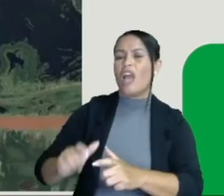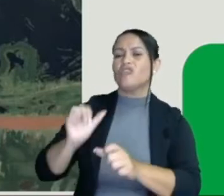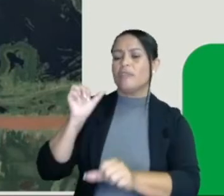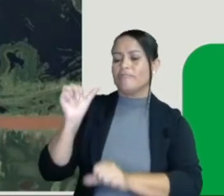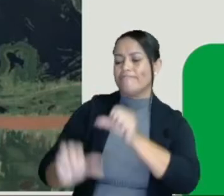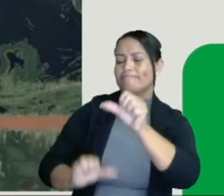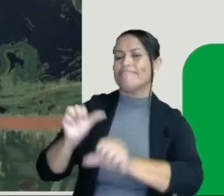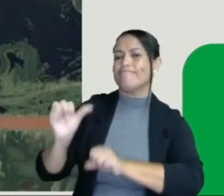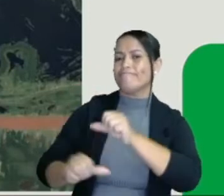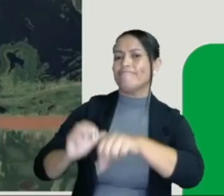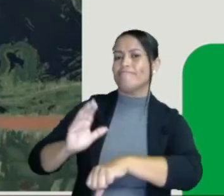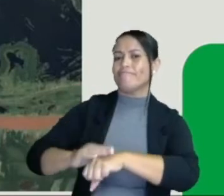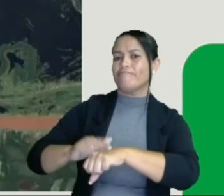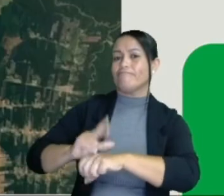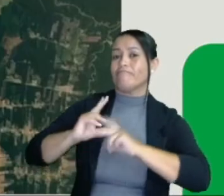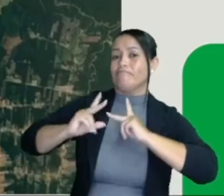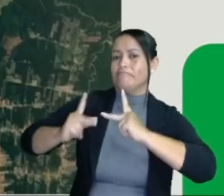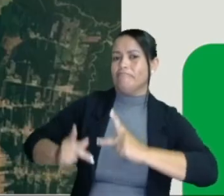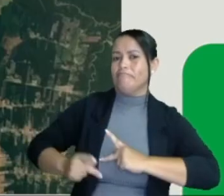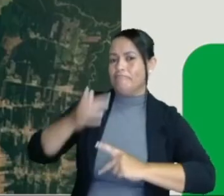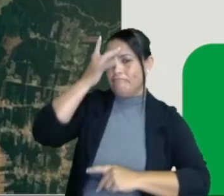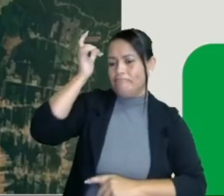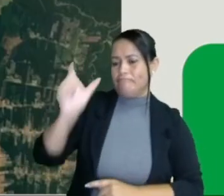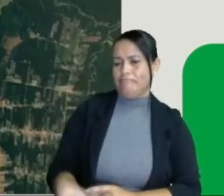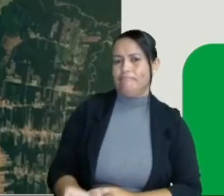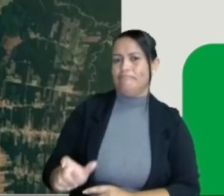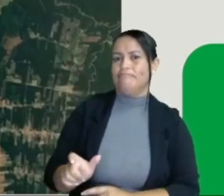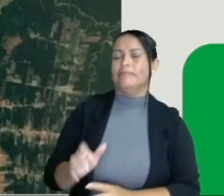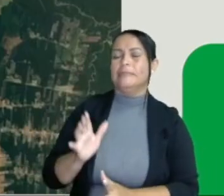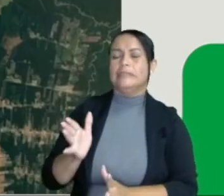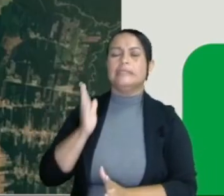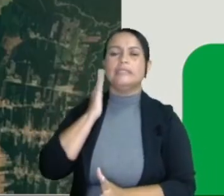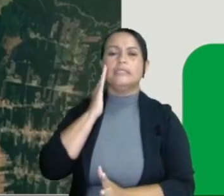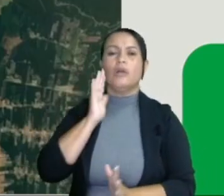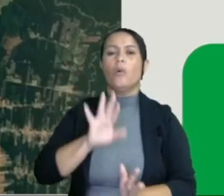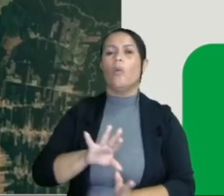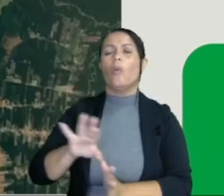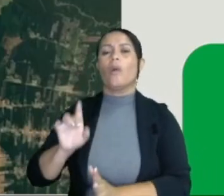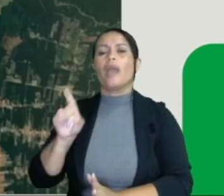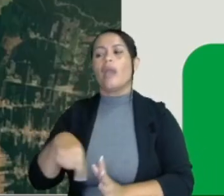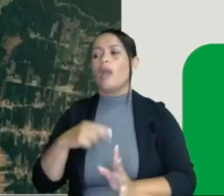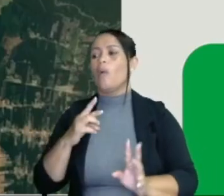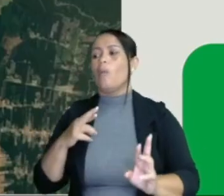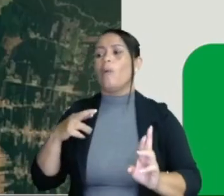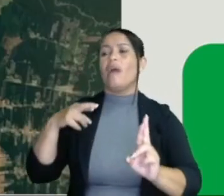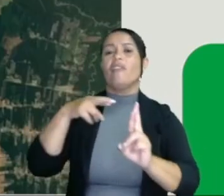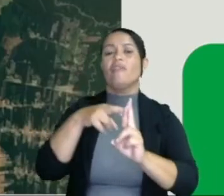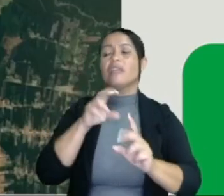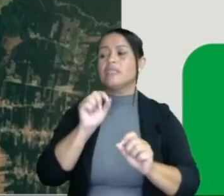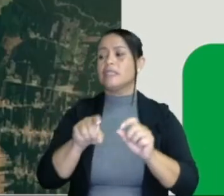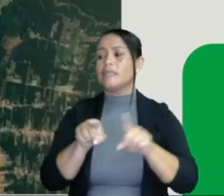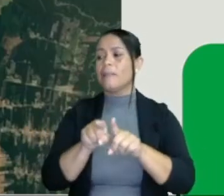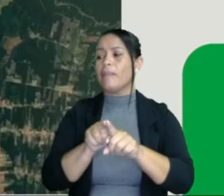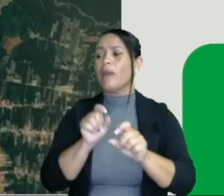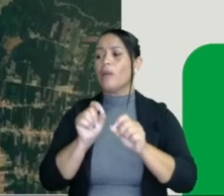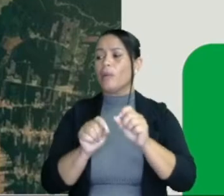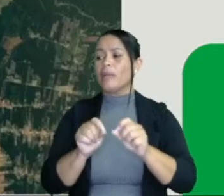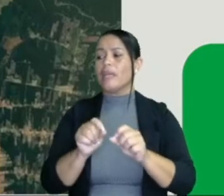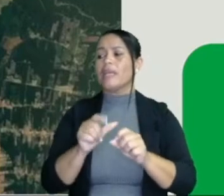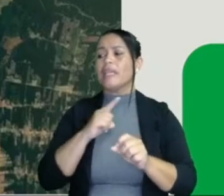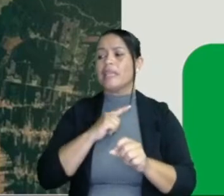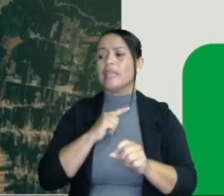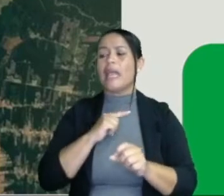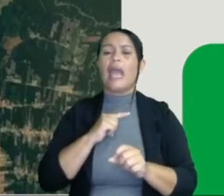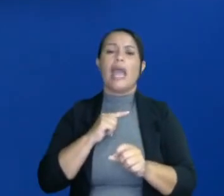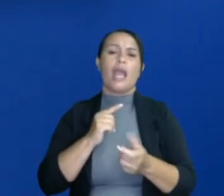alteradas pela ação humana, beleza? Essa aí seria uma referência a Jirau, em Rondônia, ou seja, uma usina hidrelétrica que